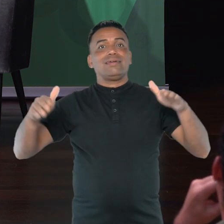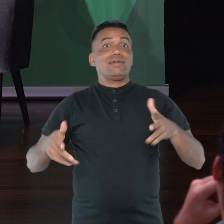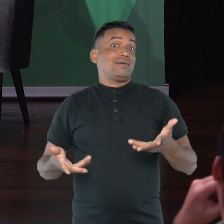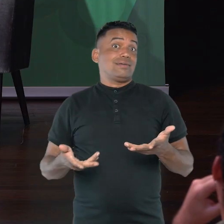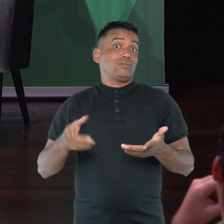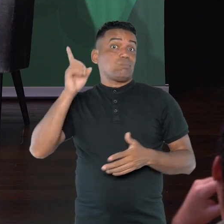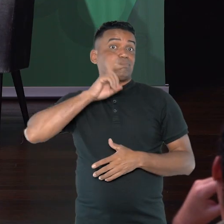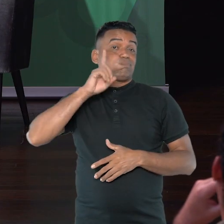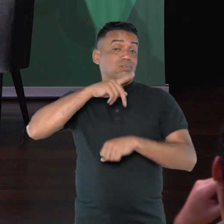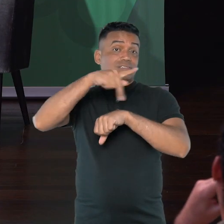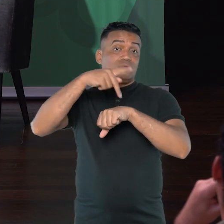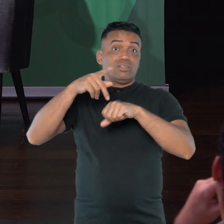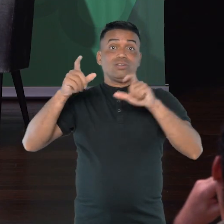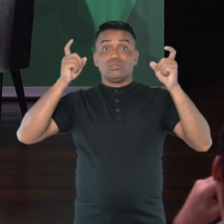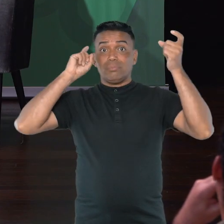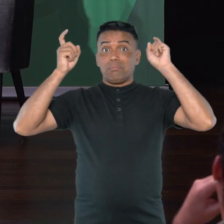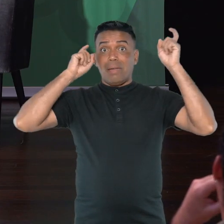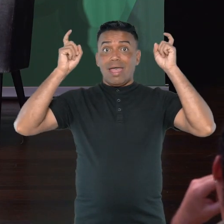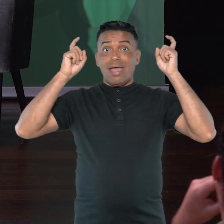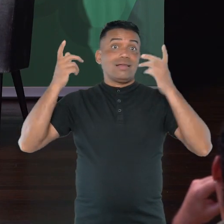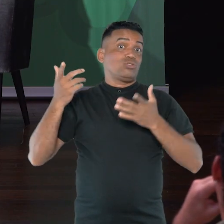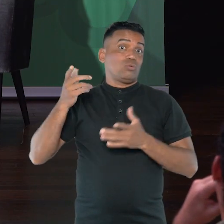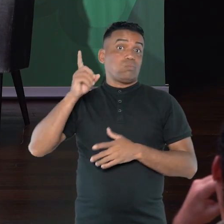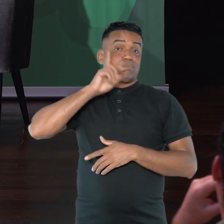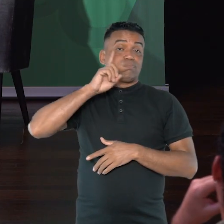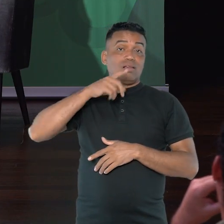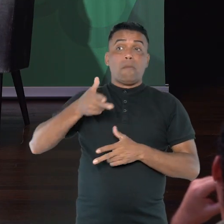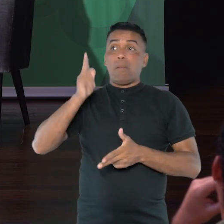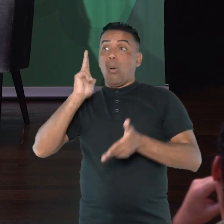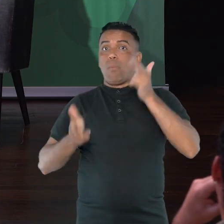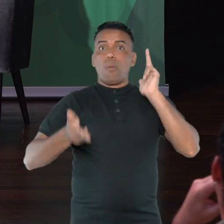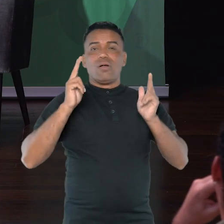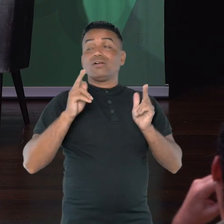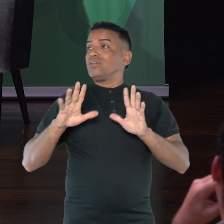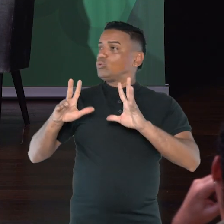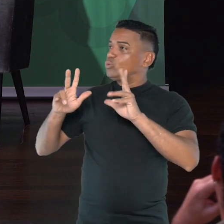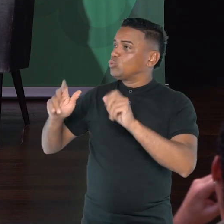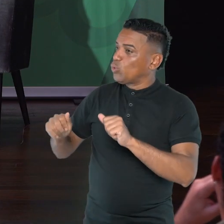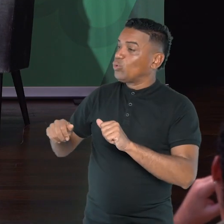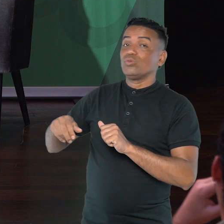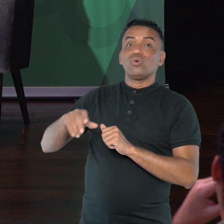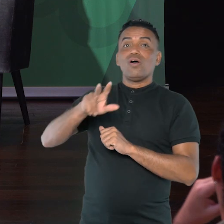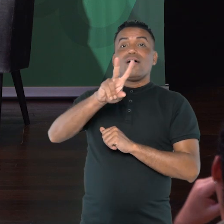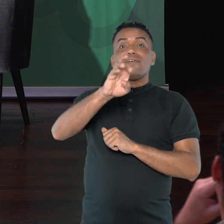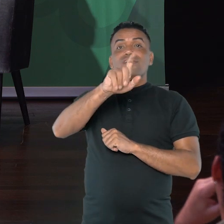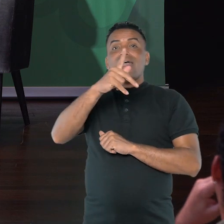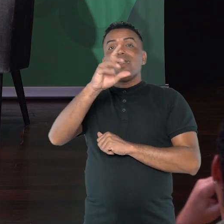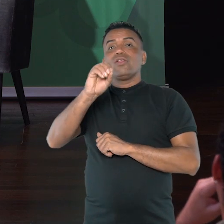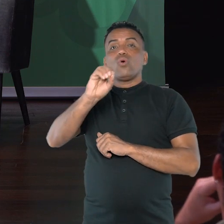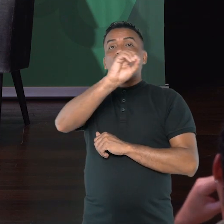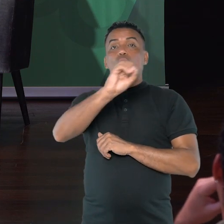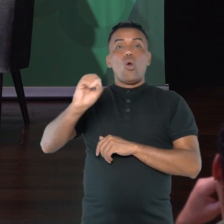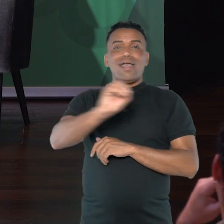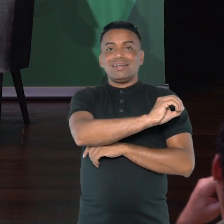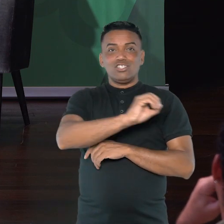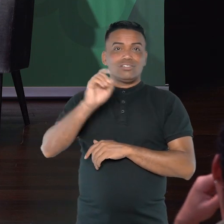tinha visitado nem o México, nem o Texas, sabe? Então, para mim, foi matava, mas todo o Velho Oeste nunca matou. Todo o Velho nunca foi. Pegou um mapa